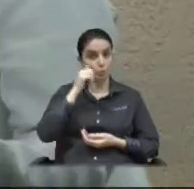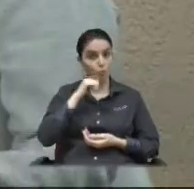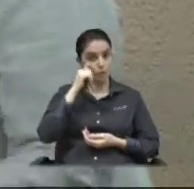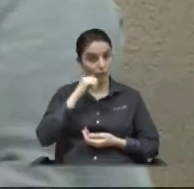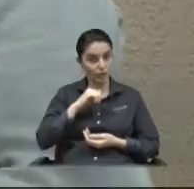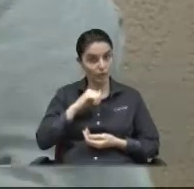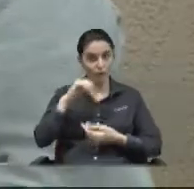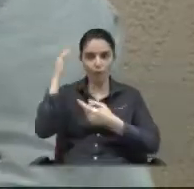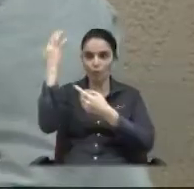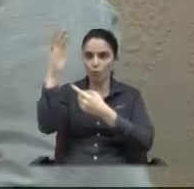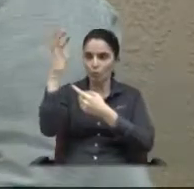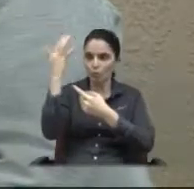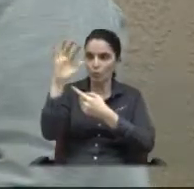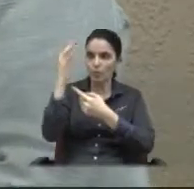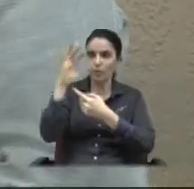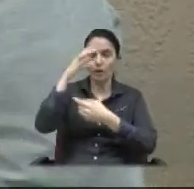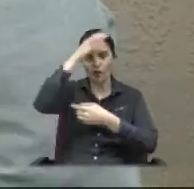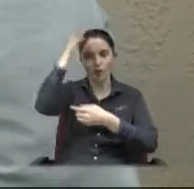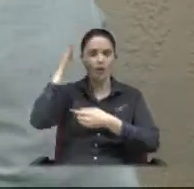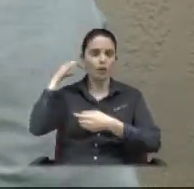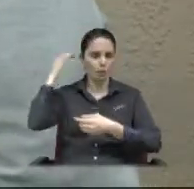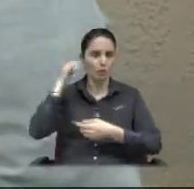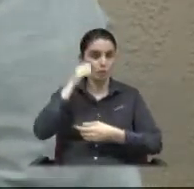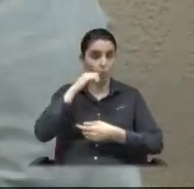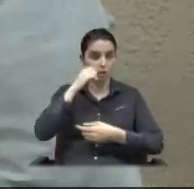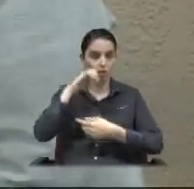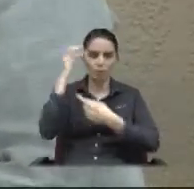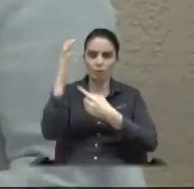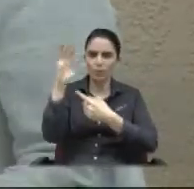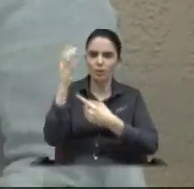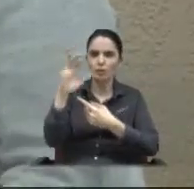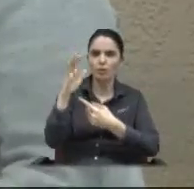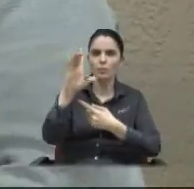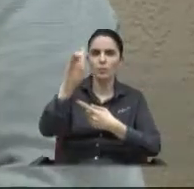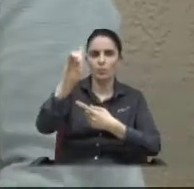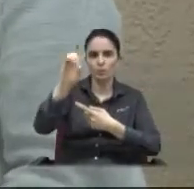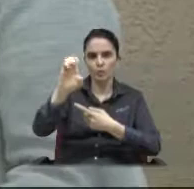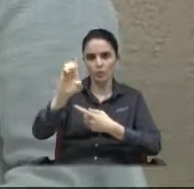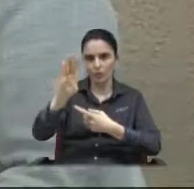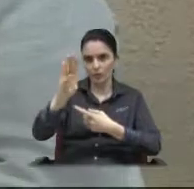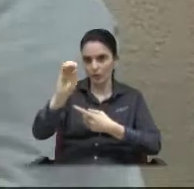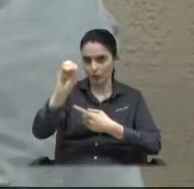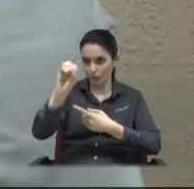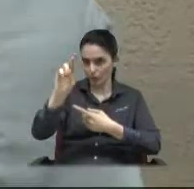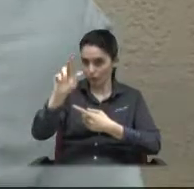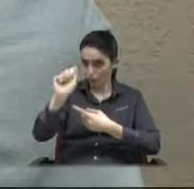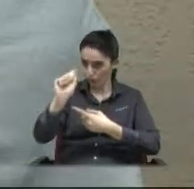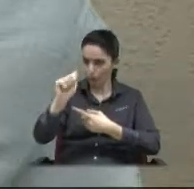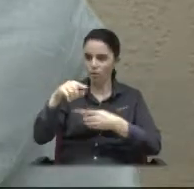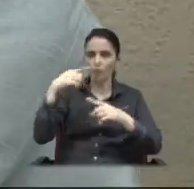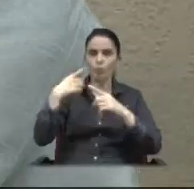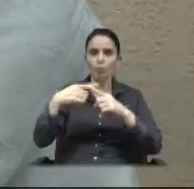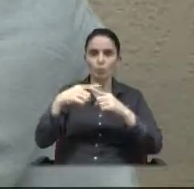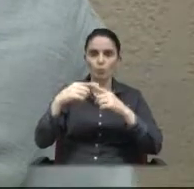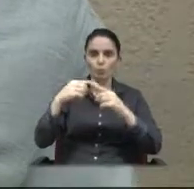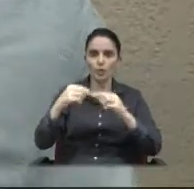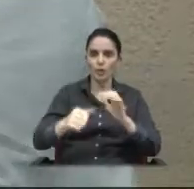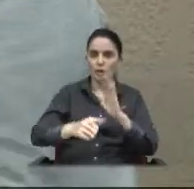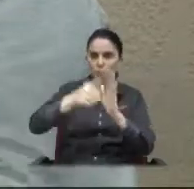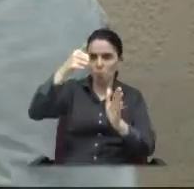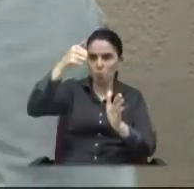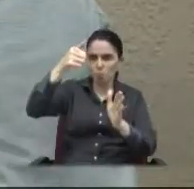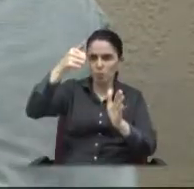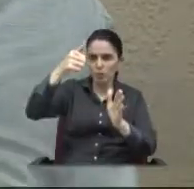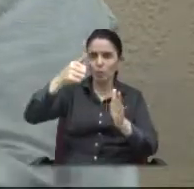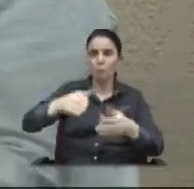parabenizar aí a soldado débora pelo feito por conseguir a consagração do primeiro do